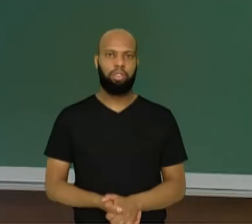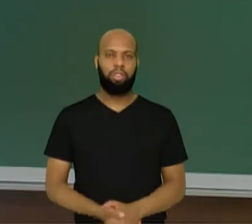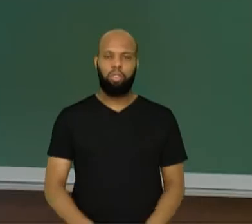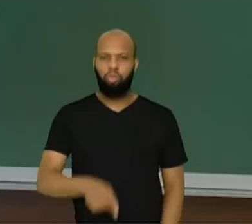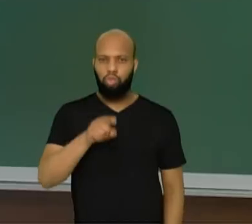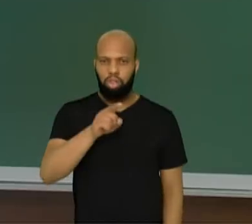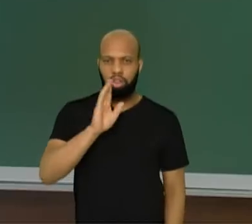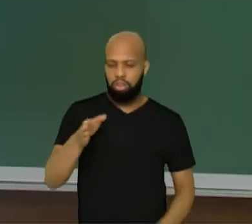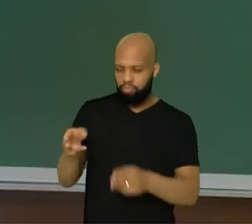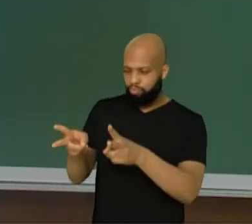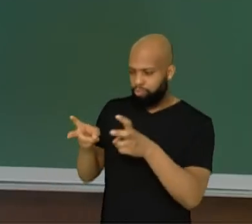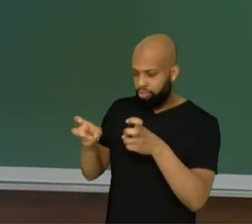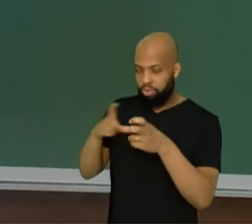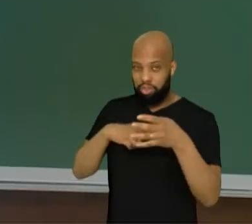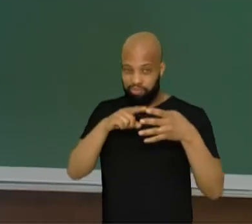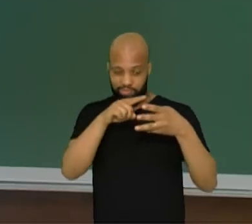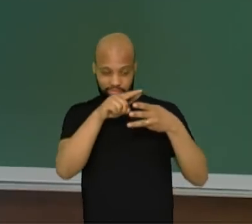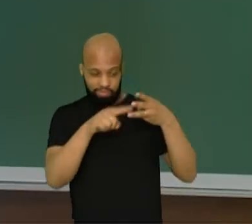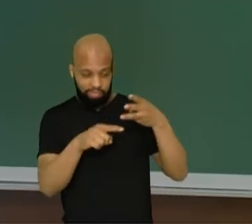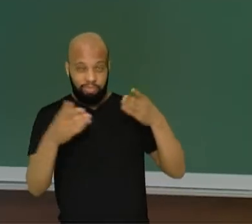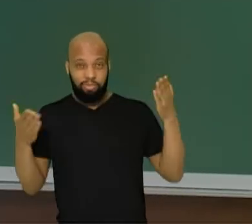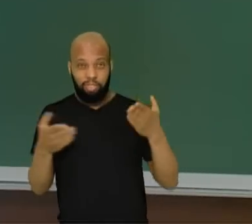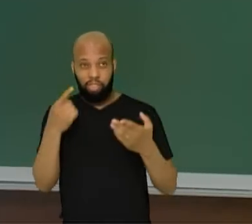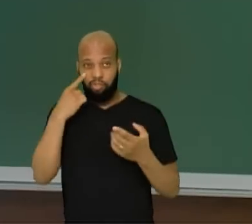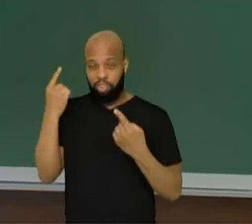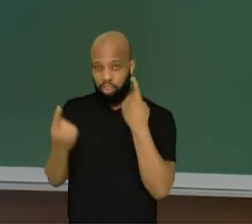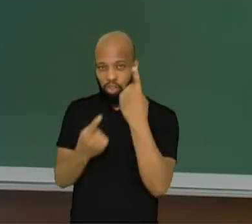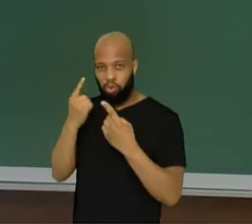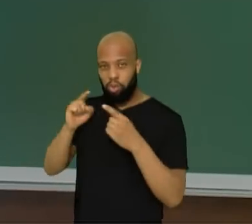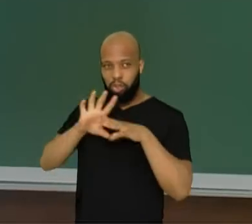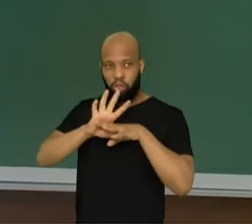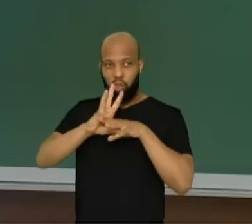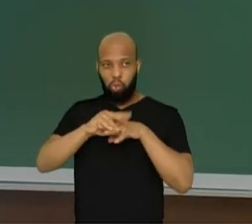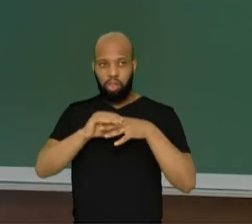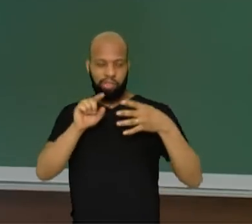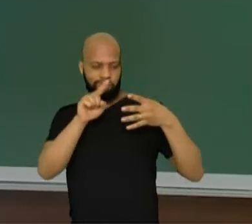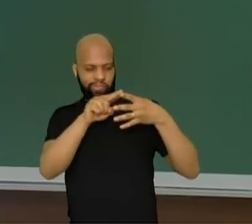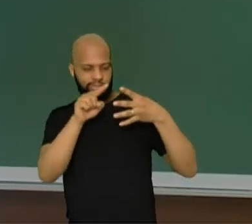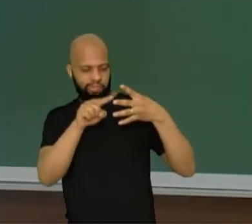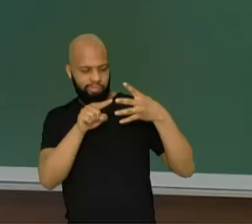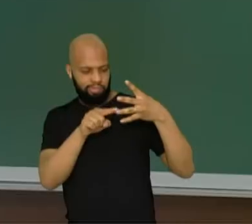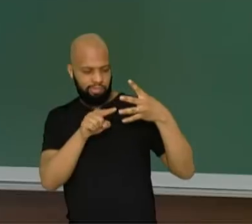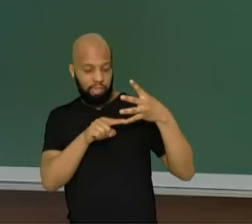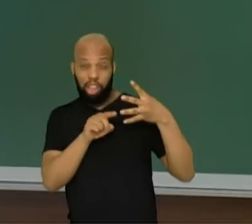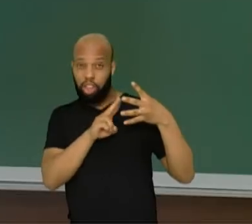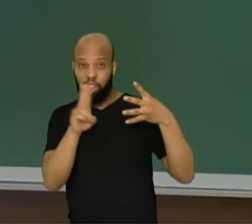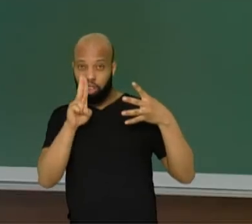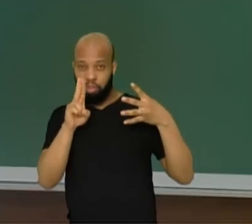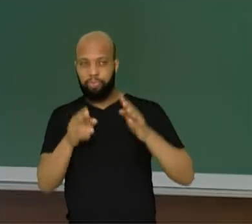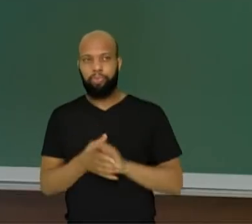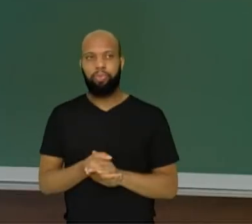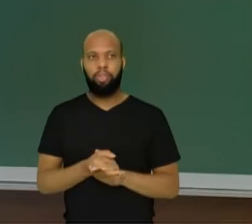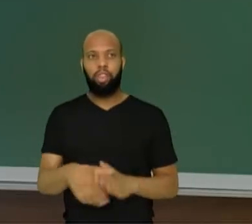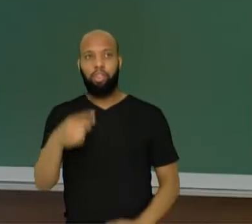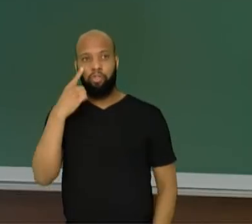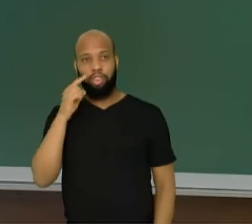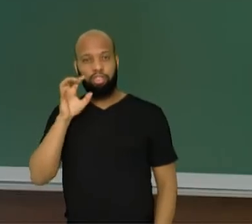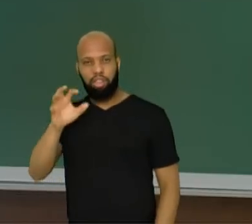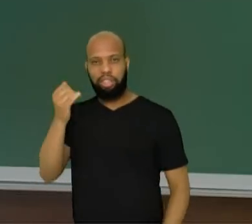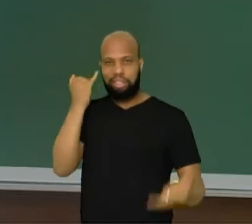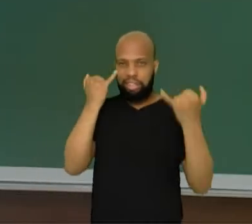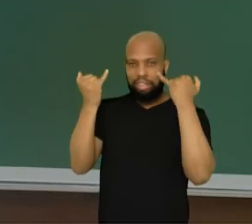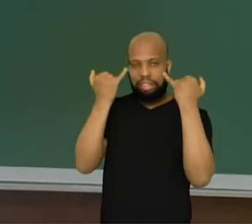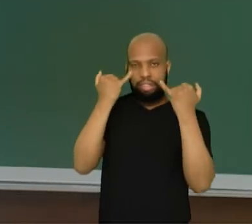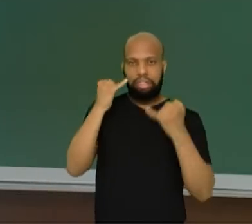Vocês observaram os 3 pontos. Então vamos ver qual é a doença que pode ser ou o agente causador? Esses dados